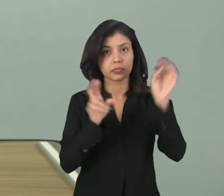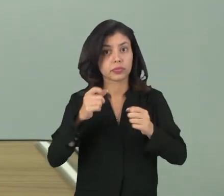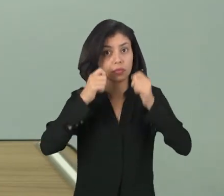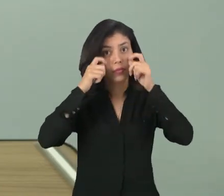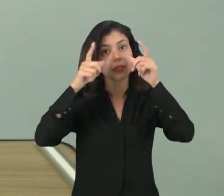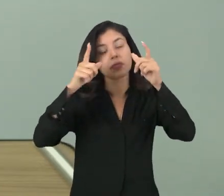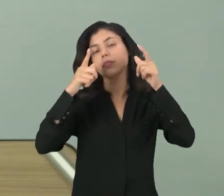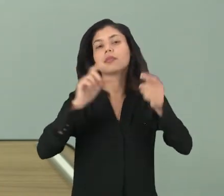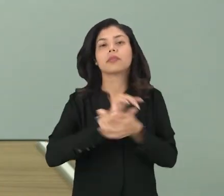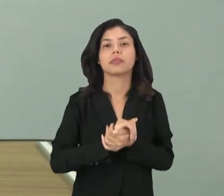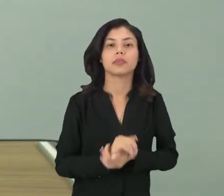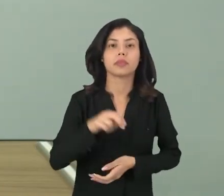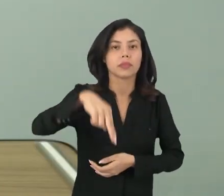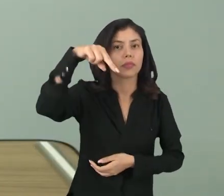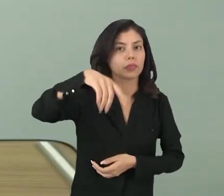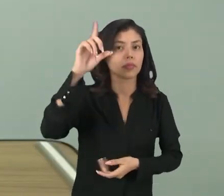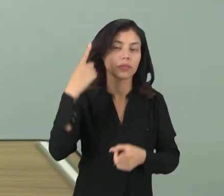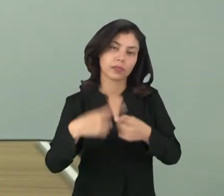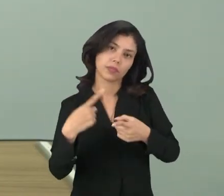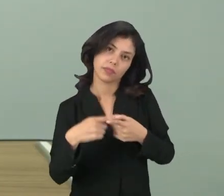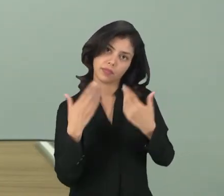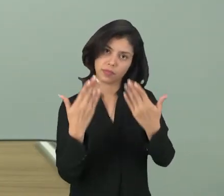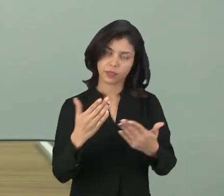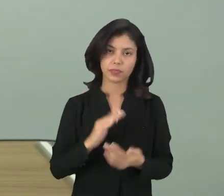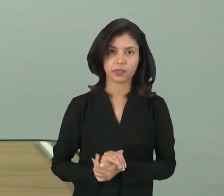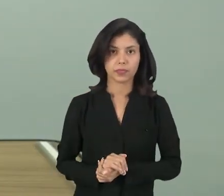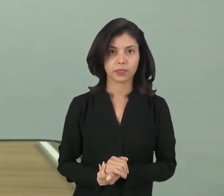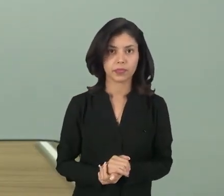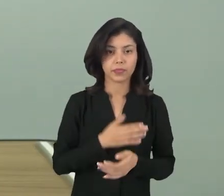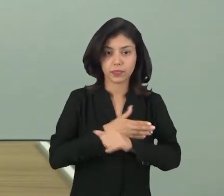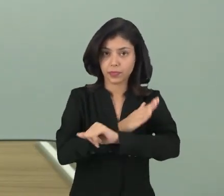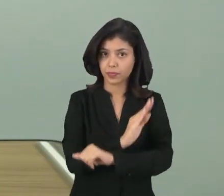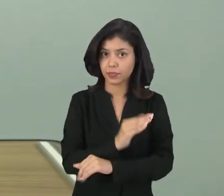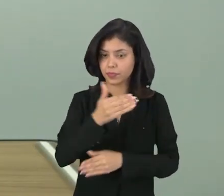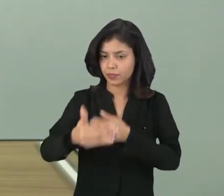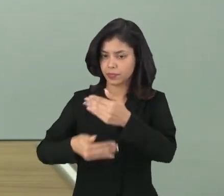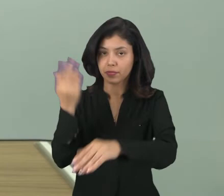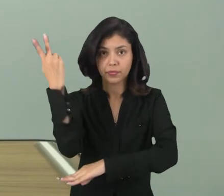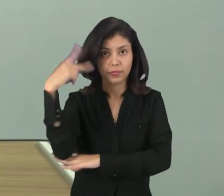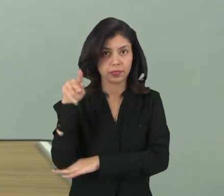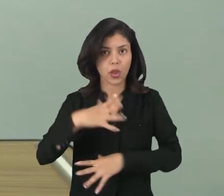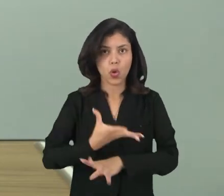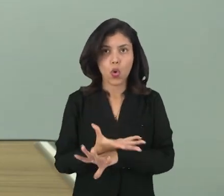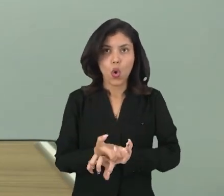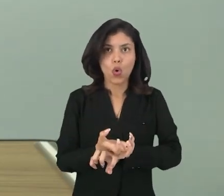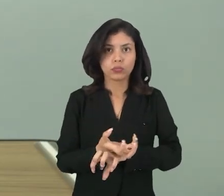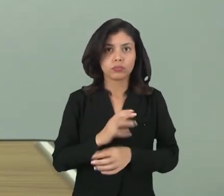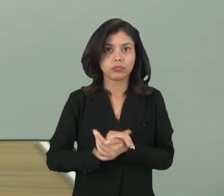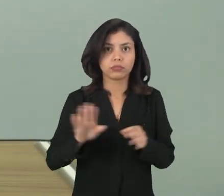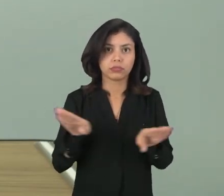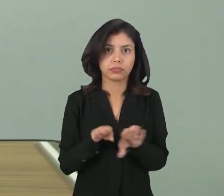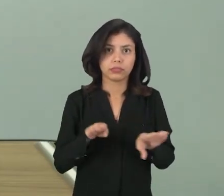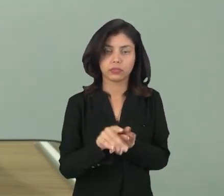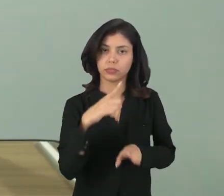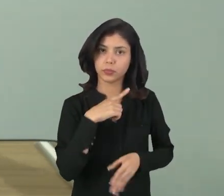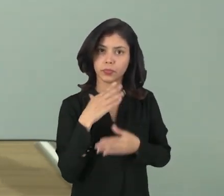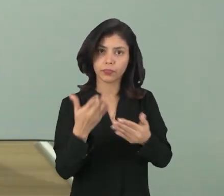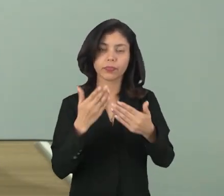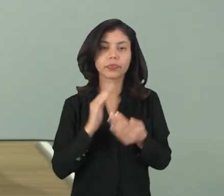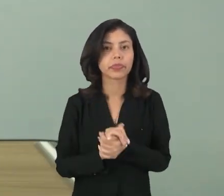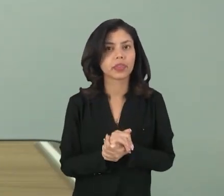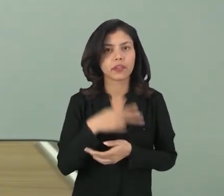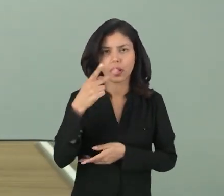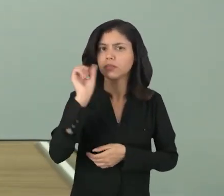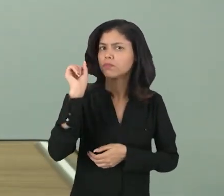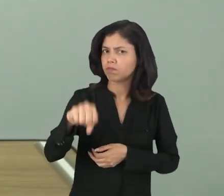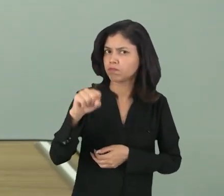chama a atenção dos nordestinos. Por quê? Porque eles estavam passando por um período de seca lá no Nordeste. E ouviu-se